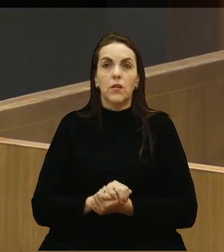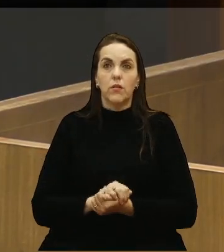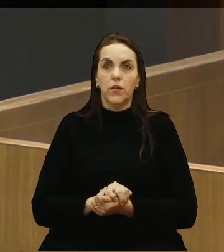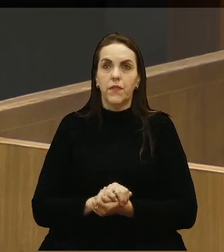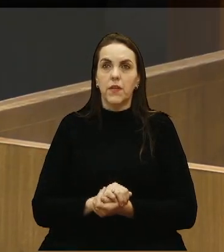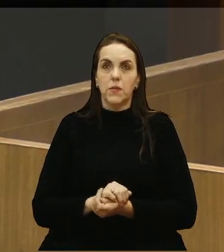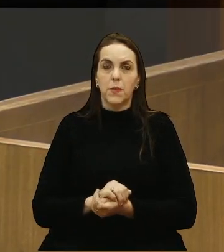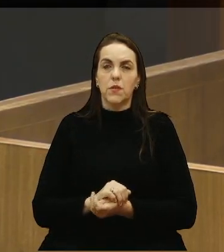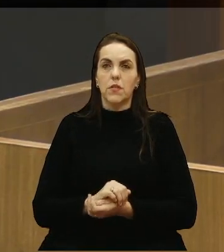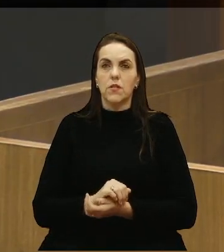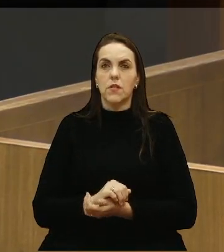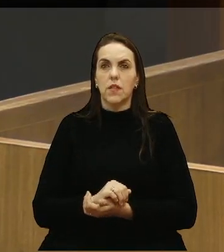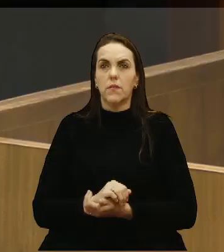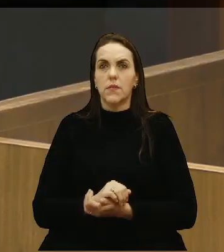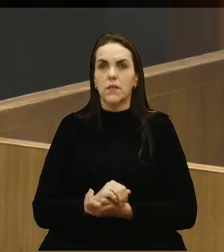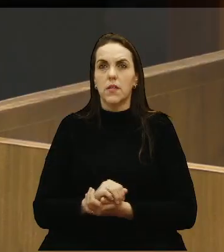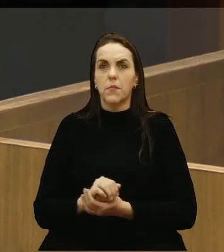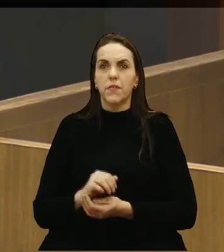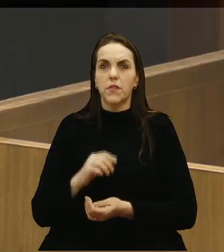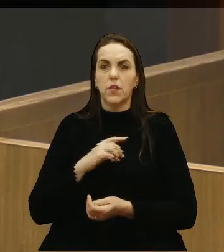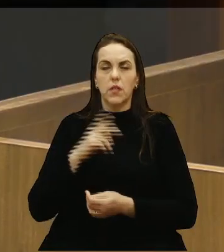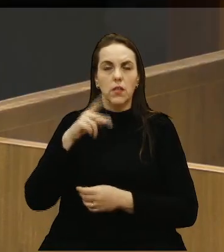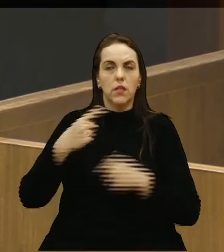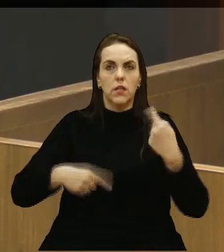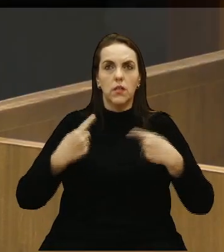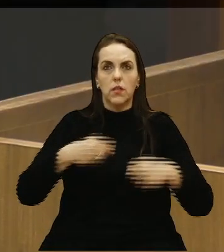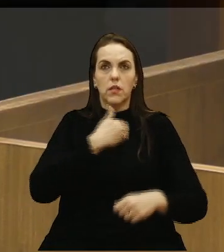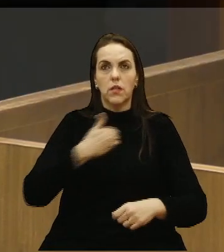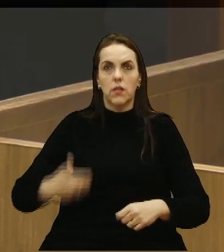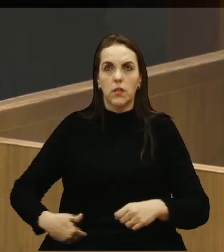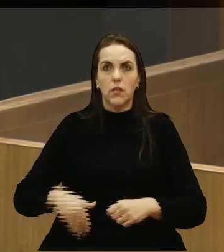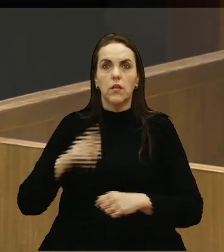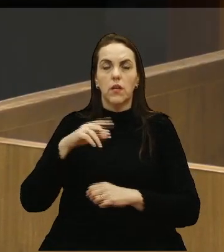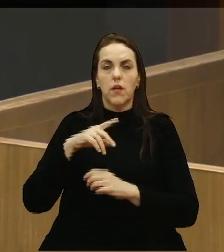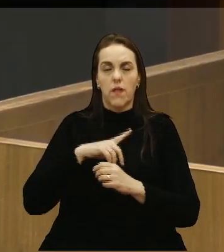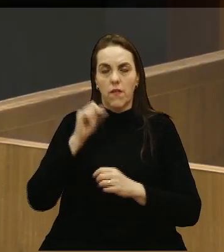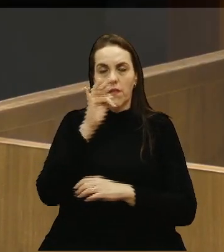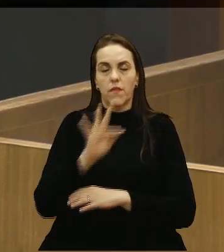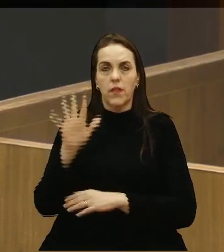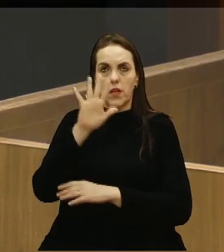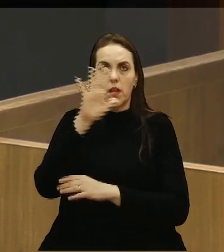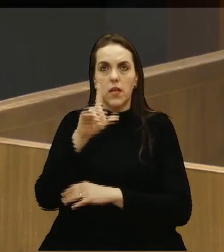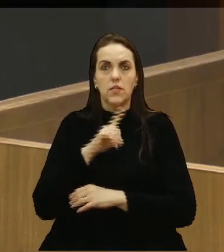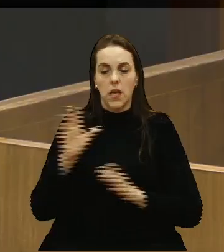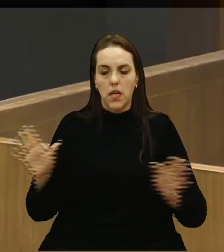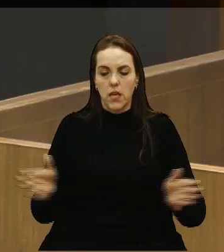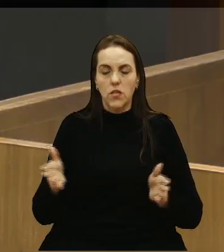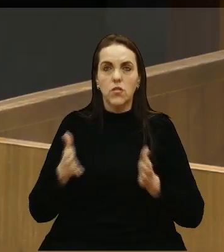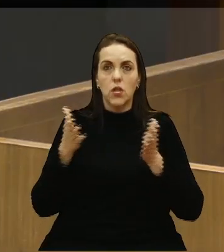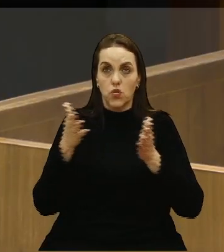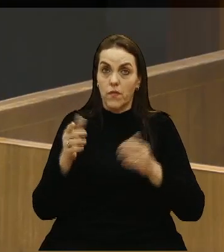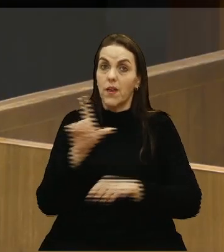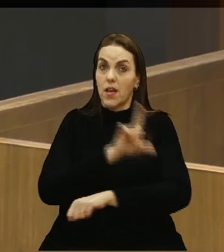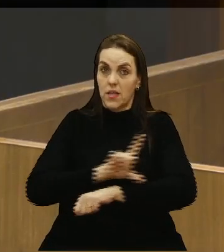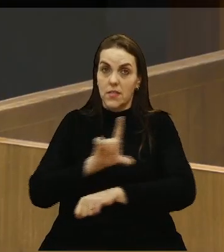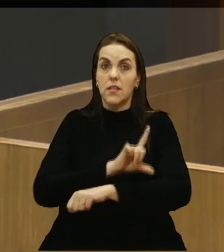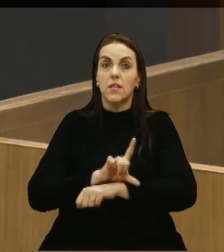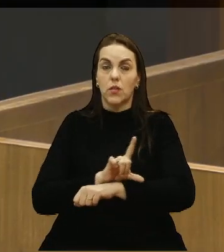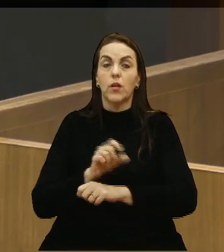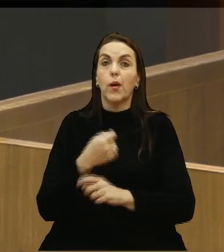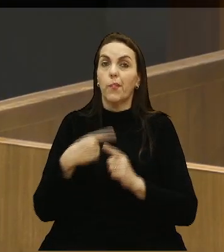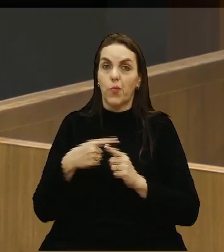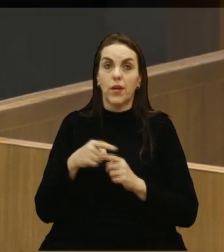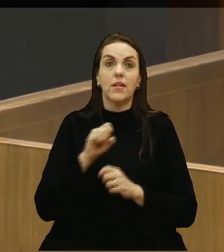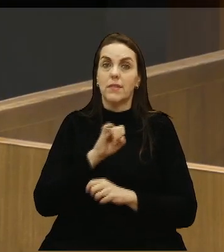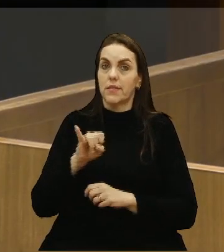as políticas públicas federais que se tem para incentivar as licenciaturas. Porque